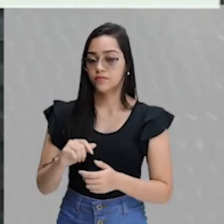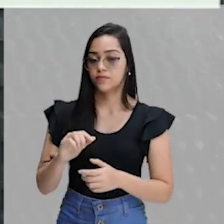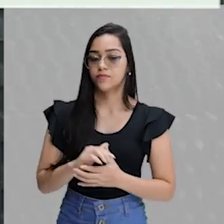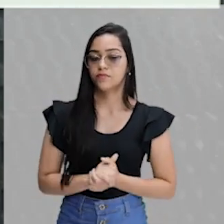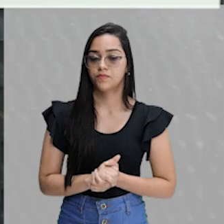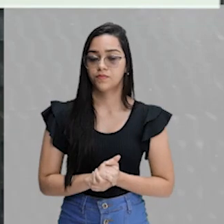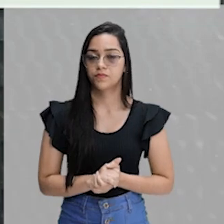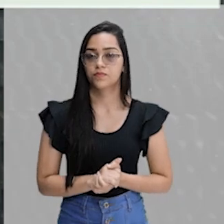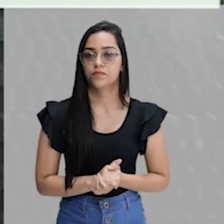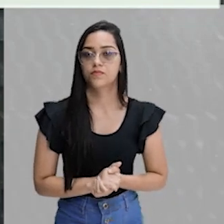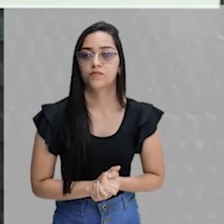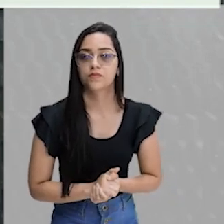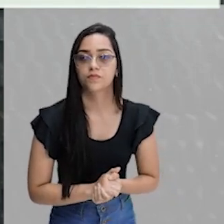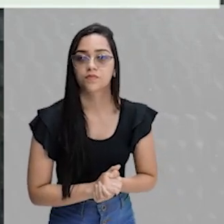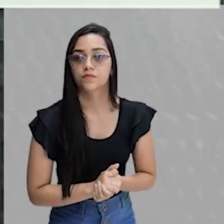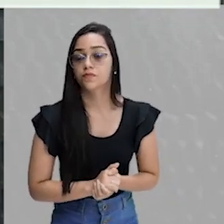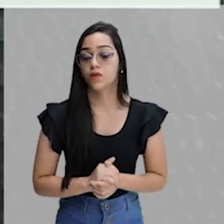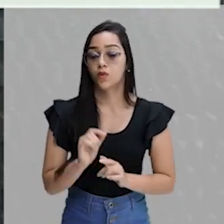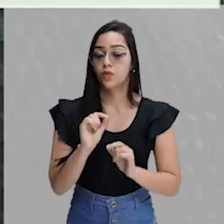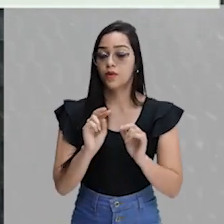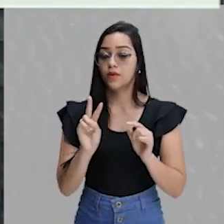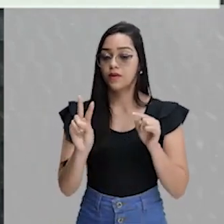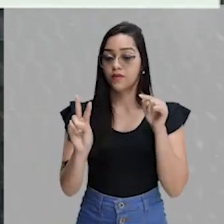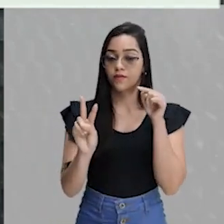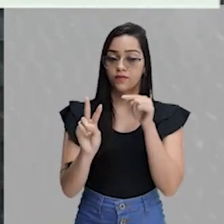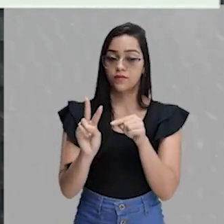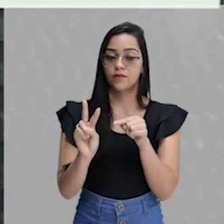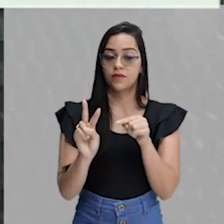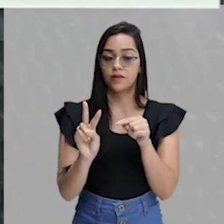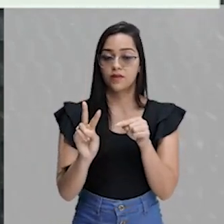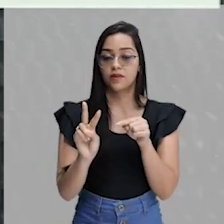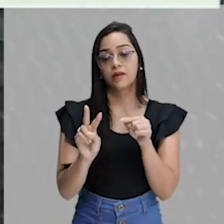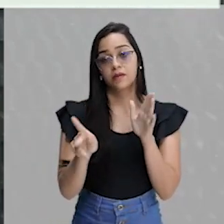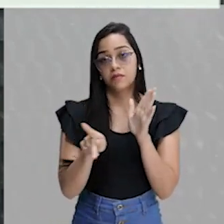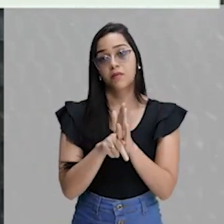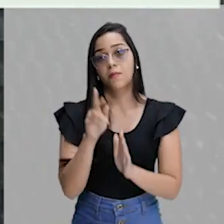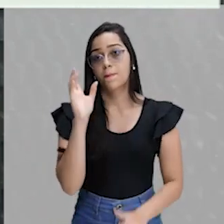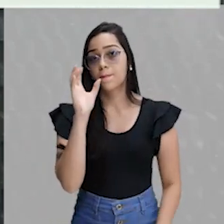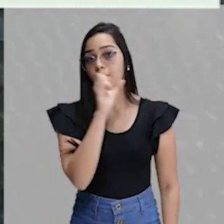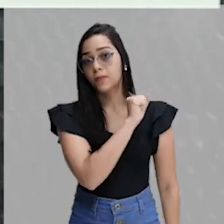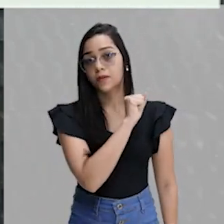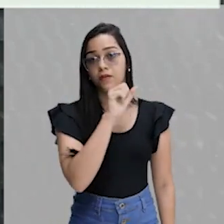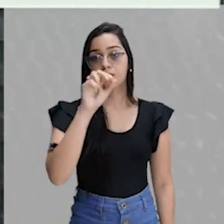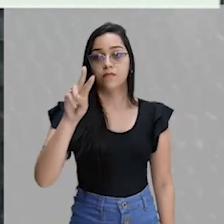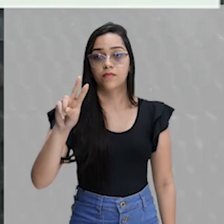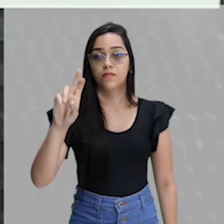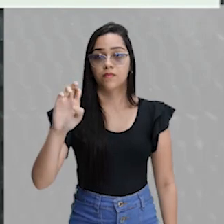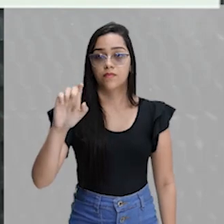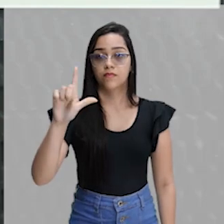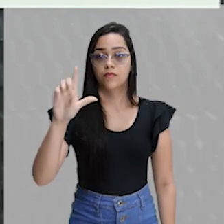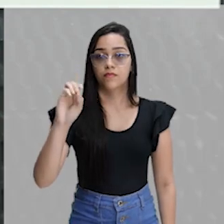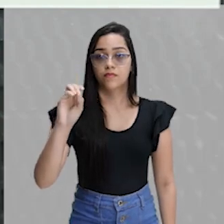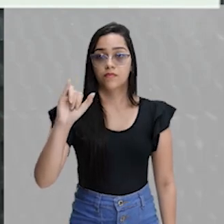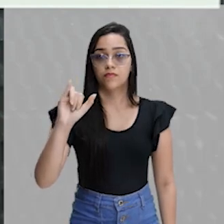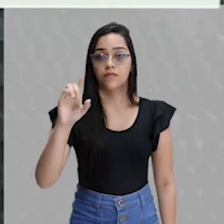V, certo? Onde V, a própria questão diz, né, que é